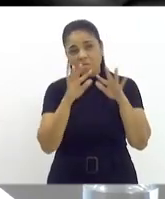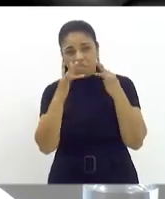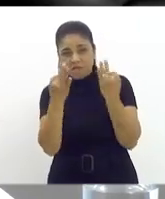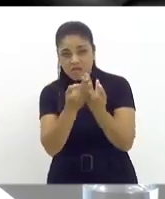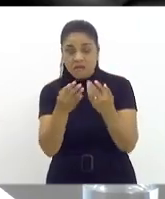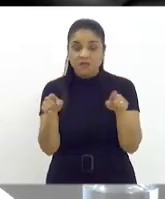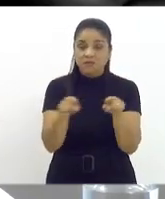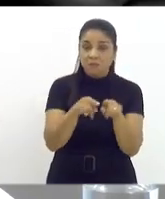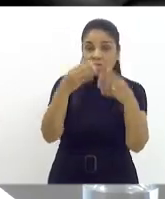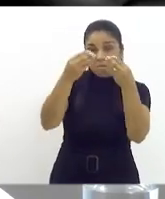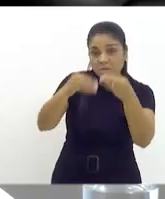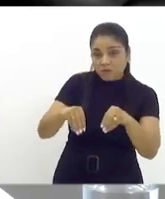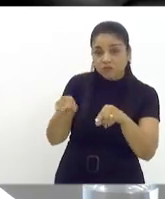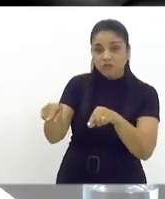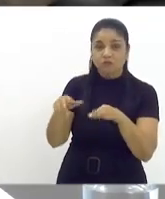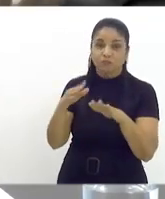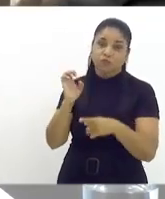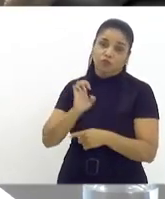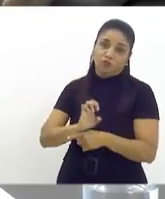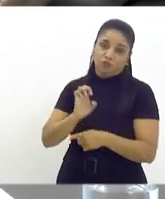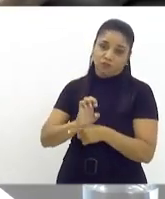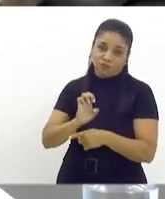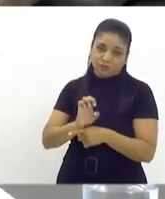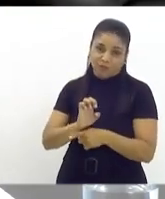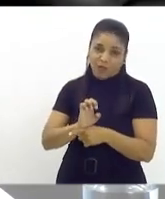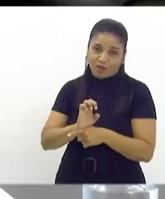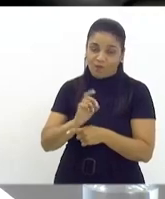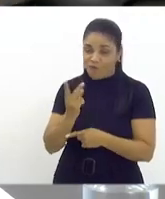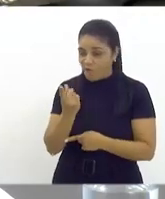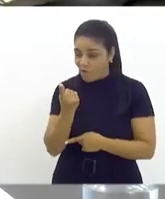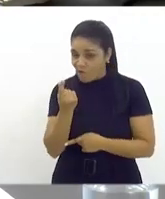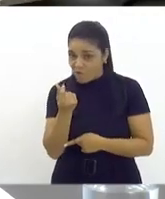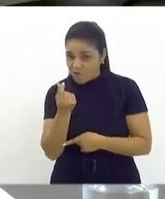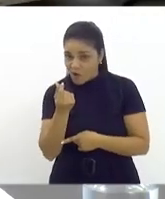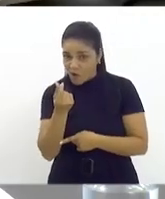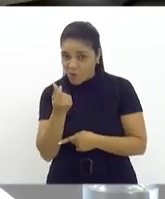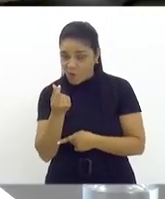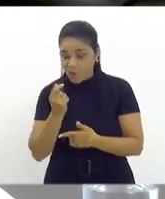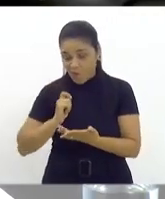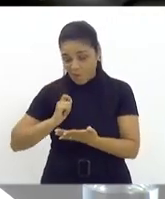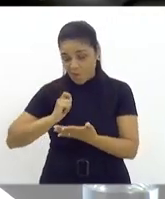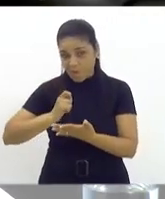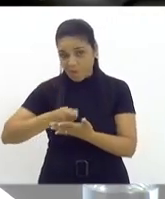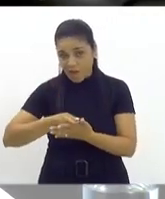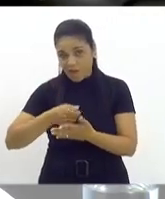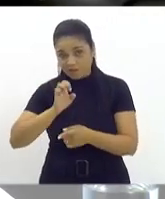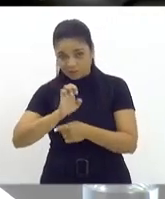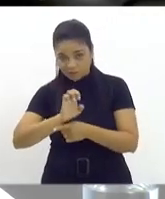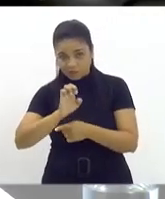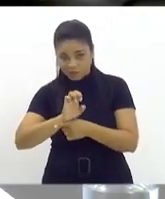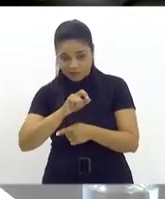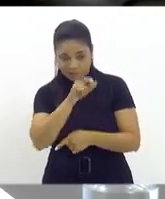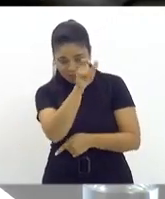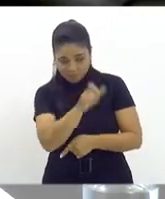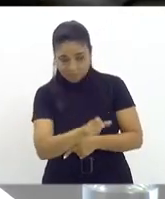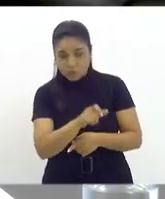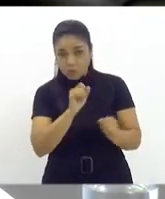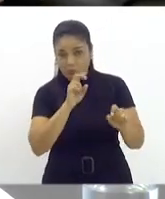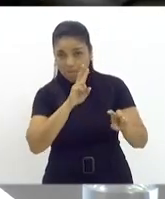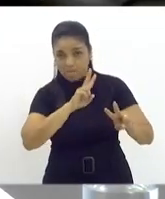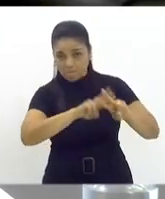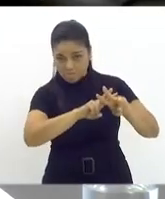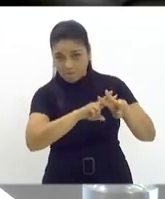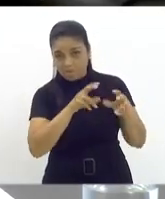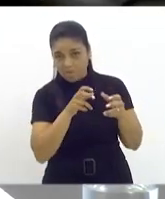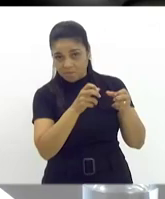pro estado porque né o pagamento o valor gasto com uma pessoa presa também gera uma despesa